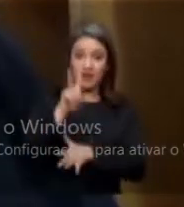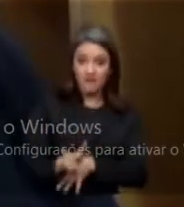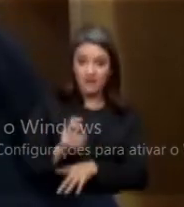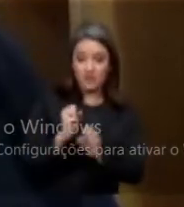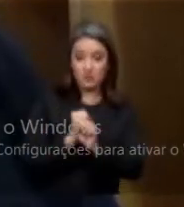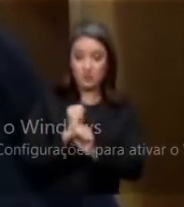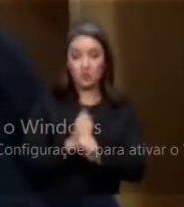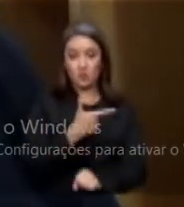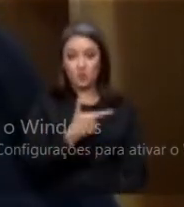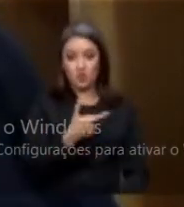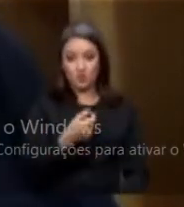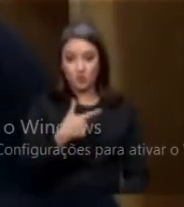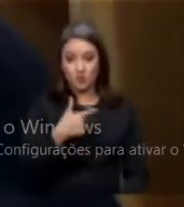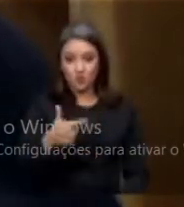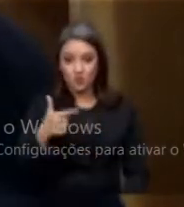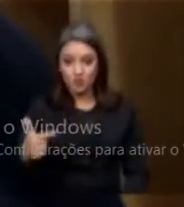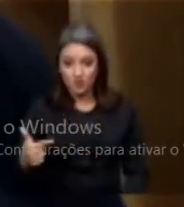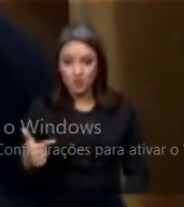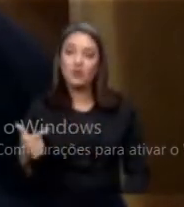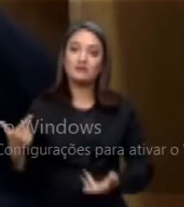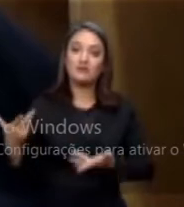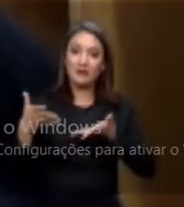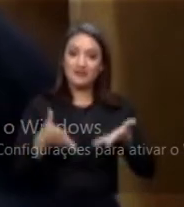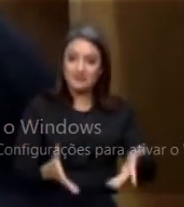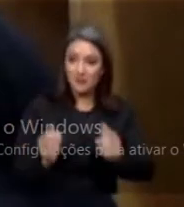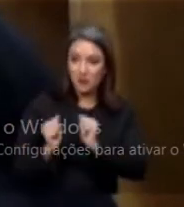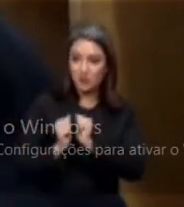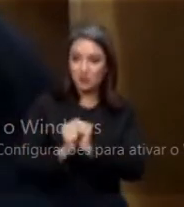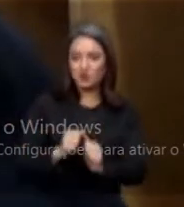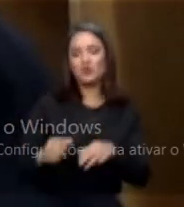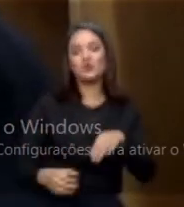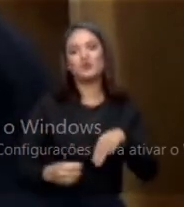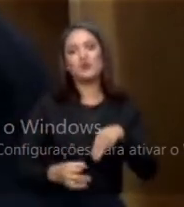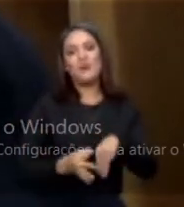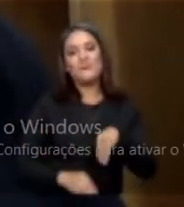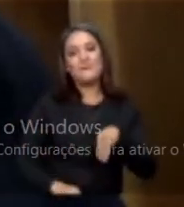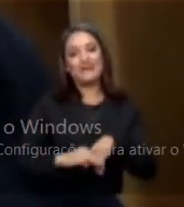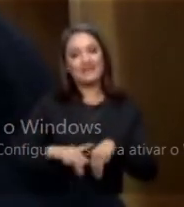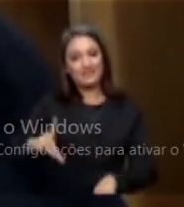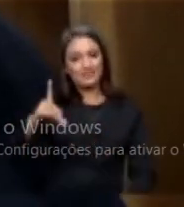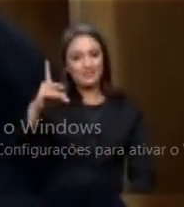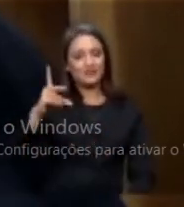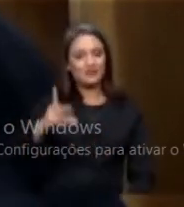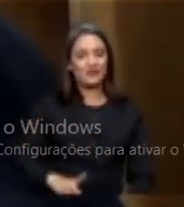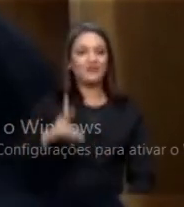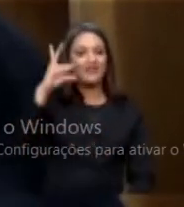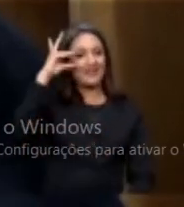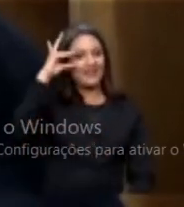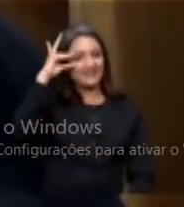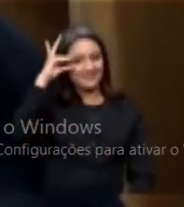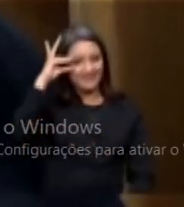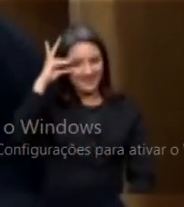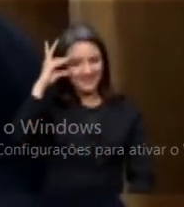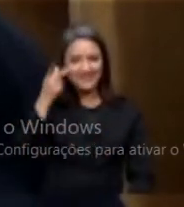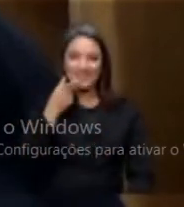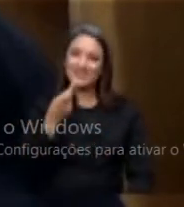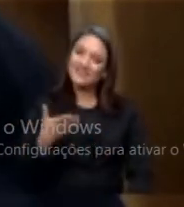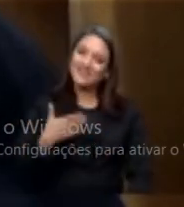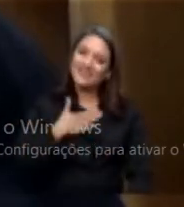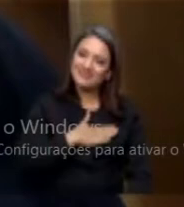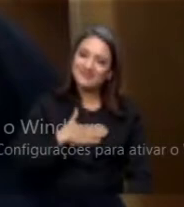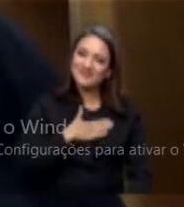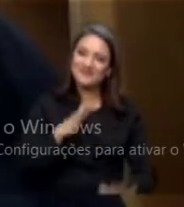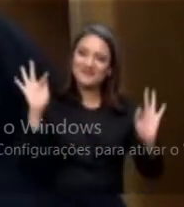em que participa de uma sessão com o ministro André Mendonça, sem registrar a felicidade desse